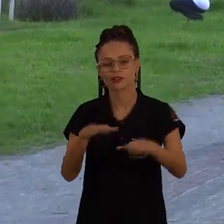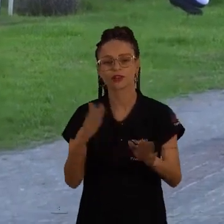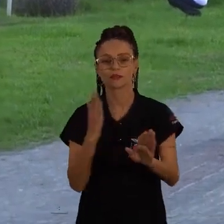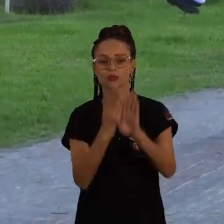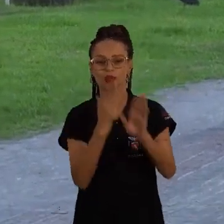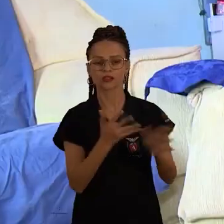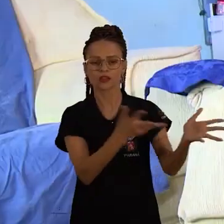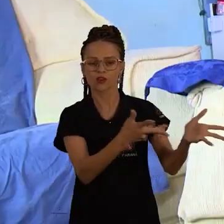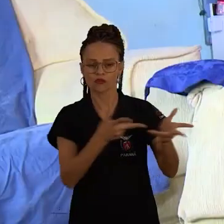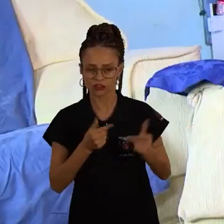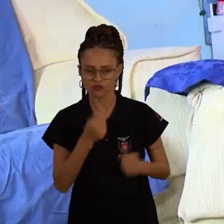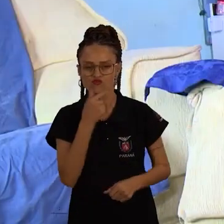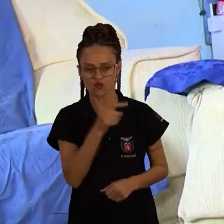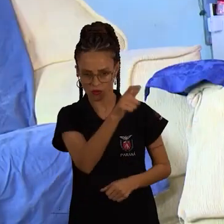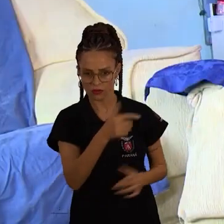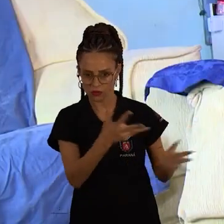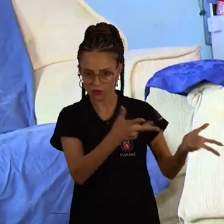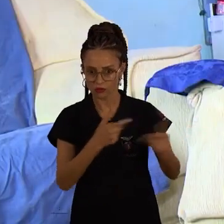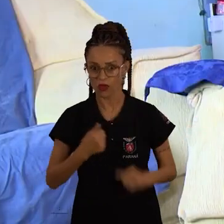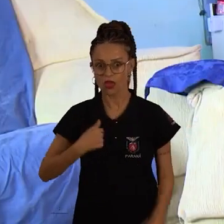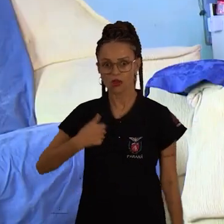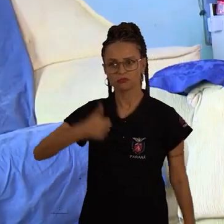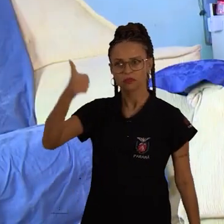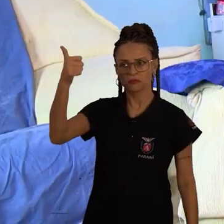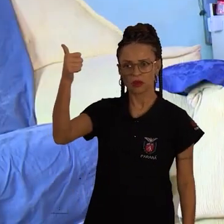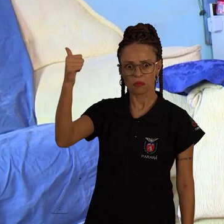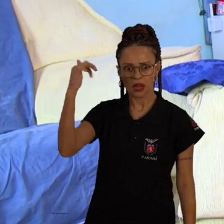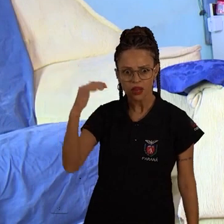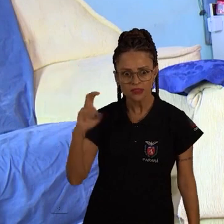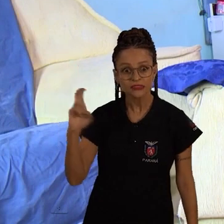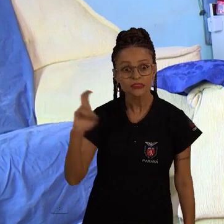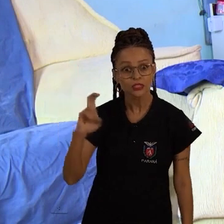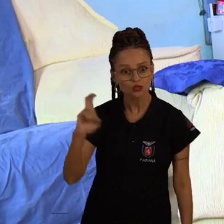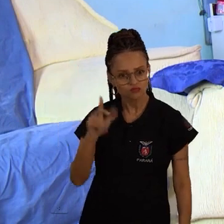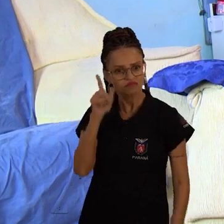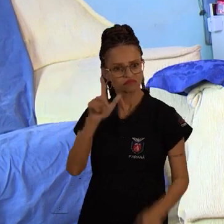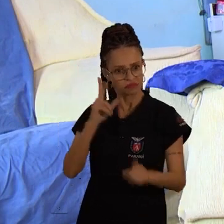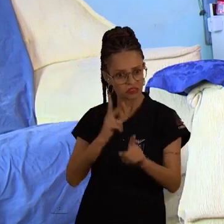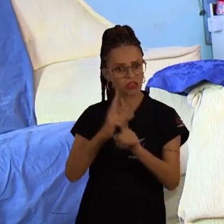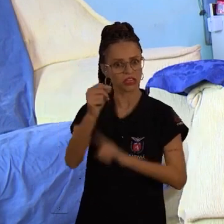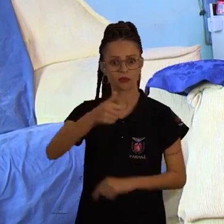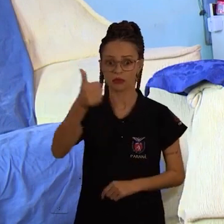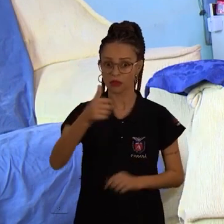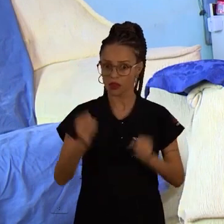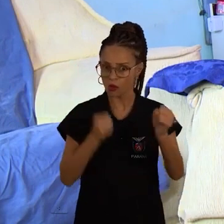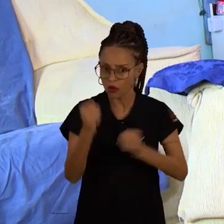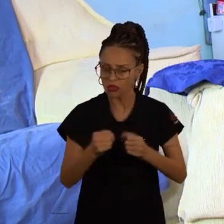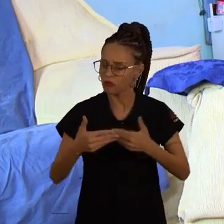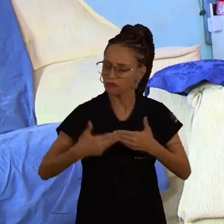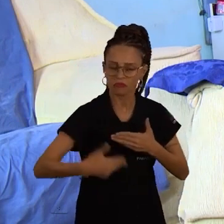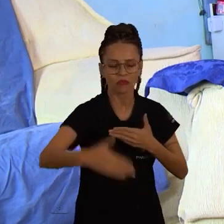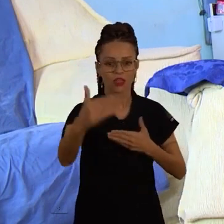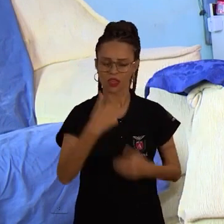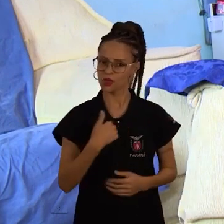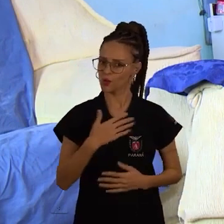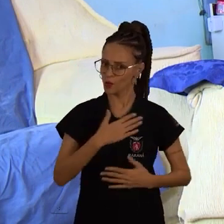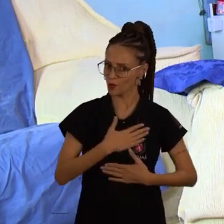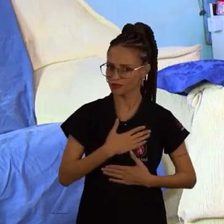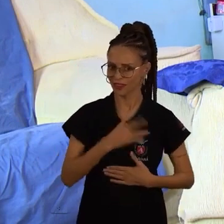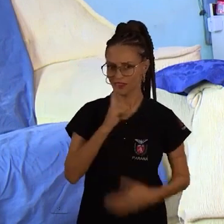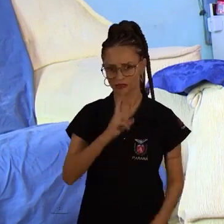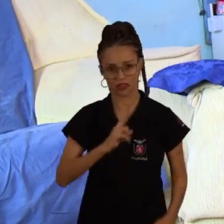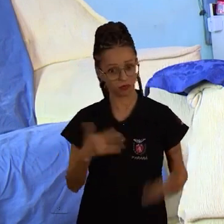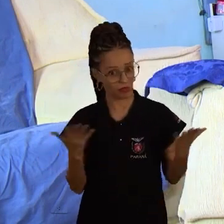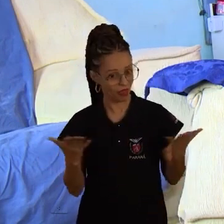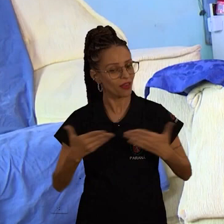convite de um senhor e eu fiquei em quinto lugar. Primeira corrida que eu fiz. E dali então, gostei do resultado,